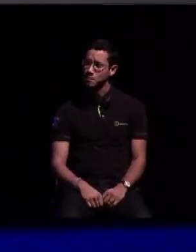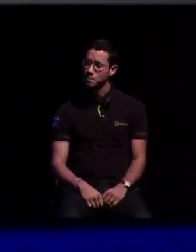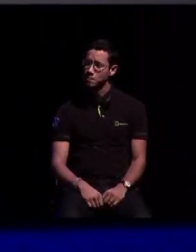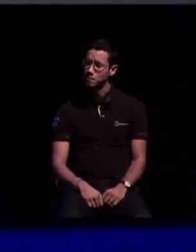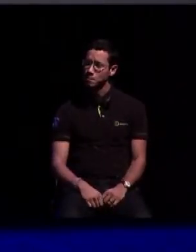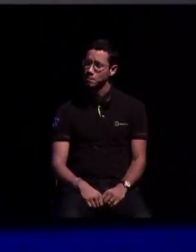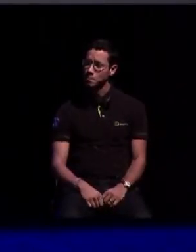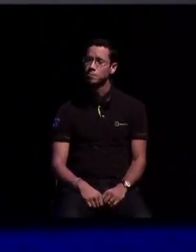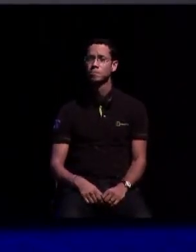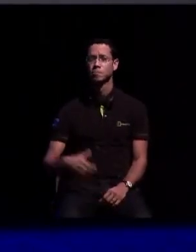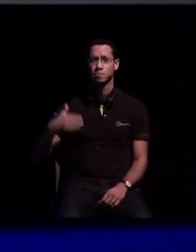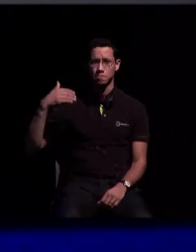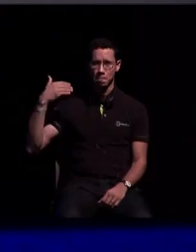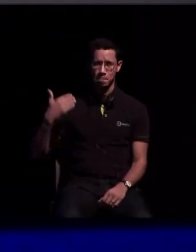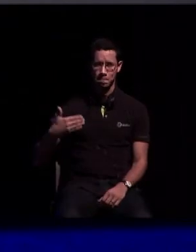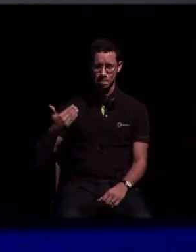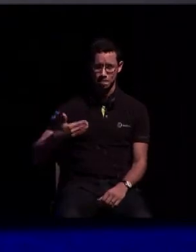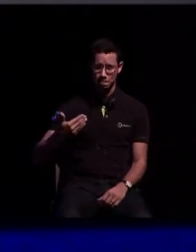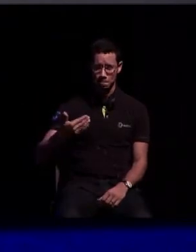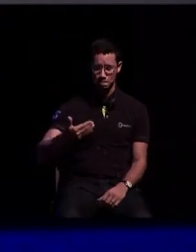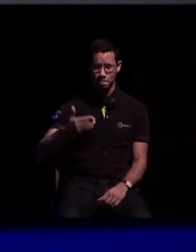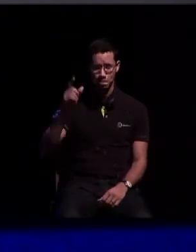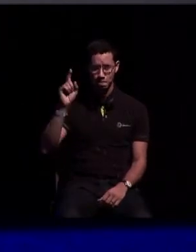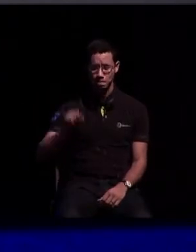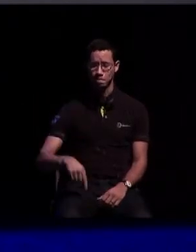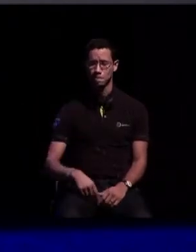a gente é constantemente